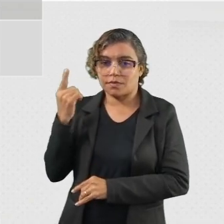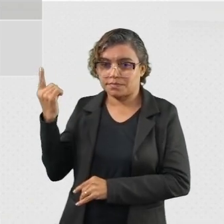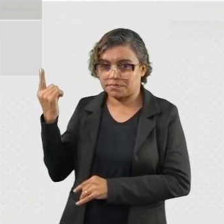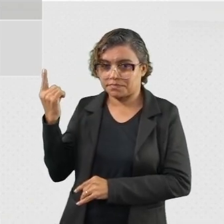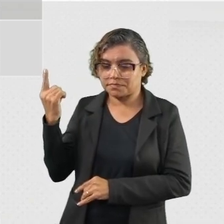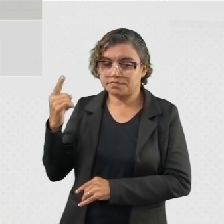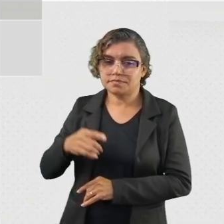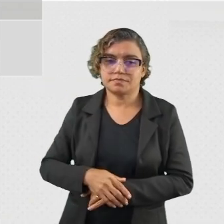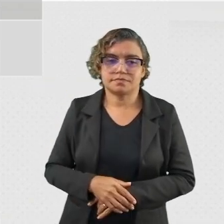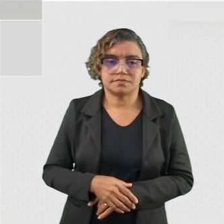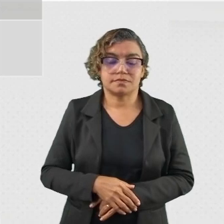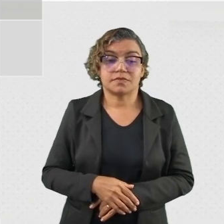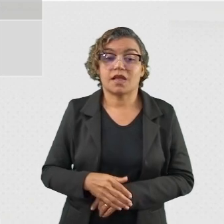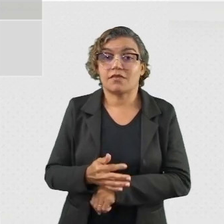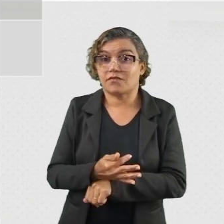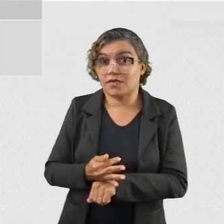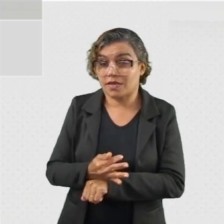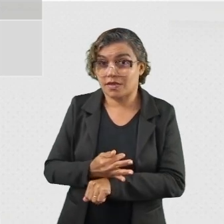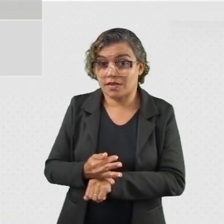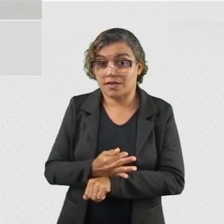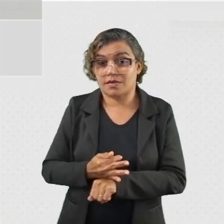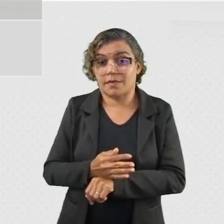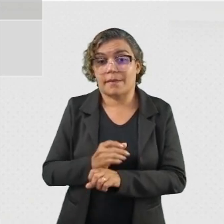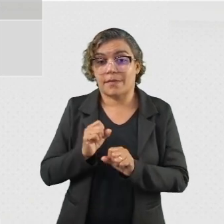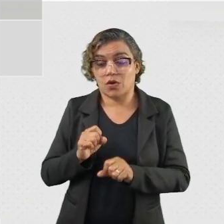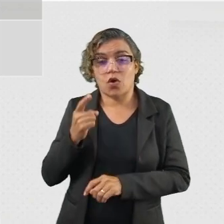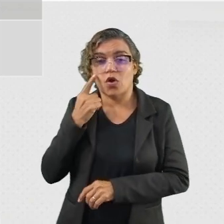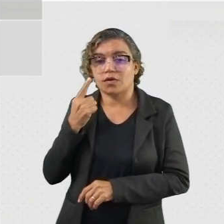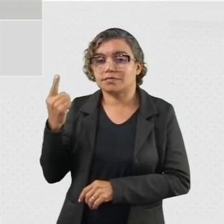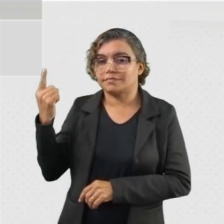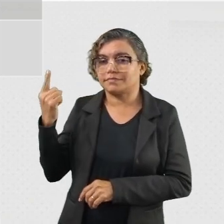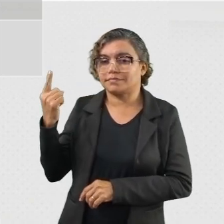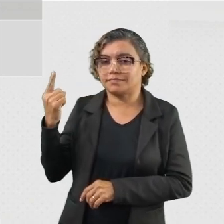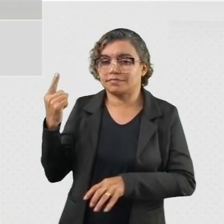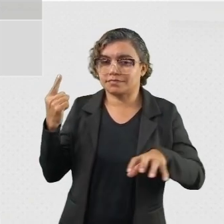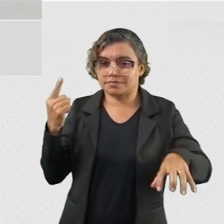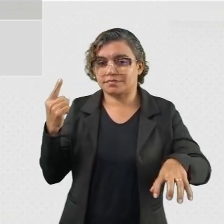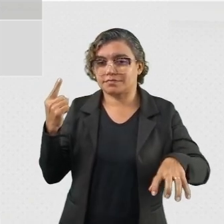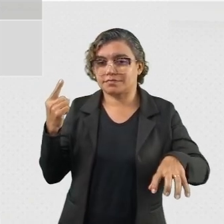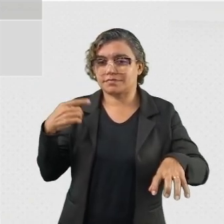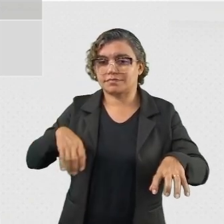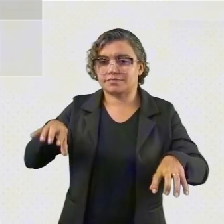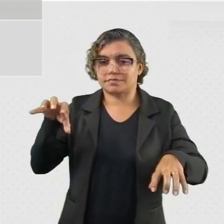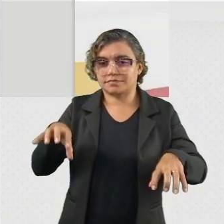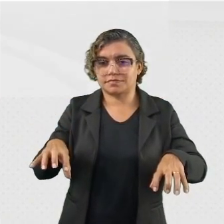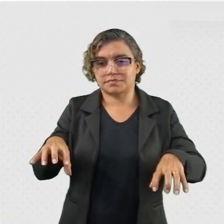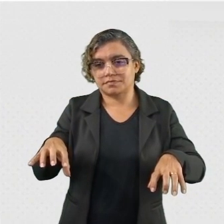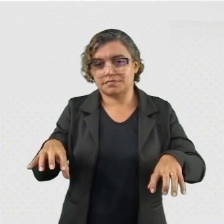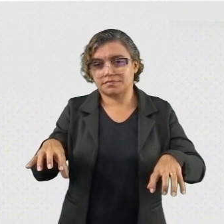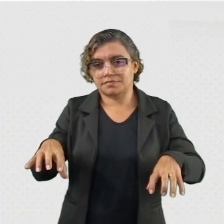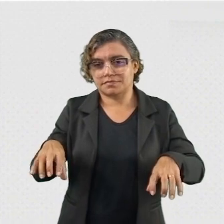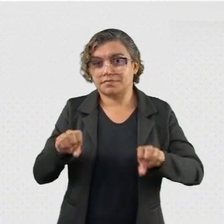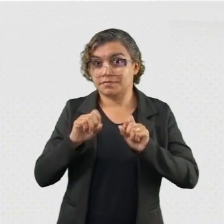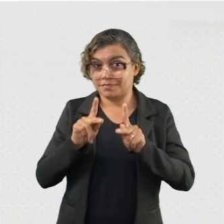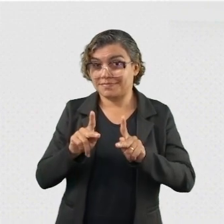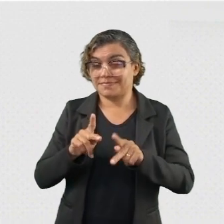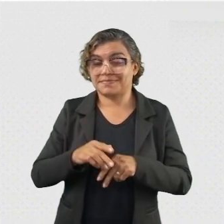flat. E férias, você pode ver vacation ou... no inglês britânico,